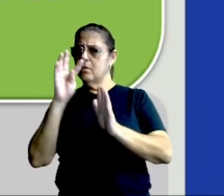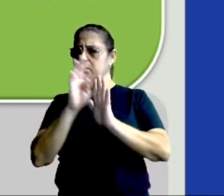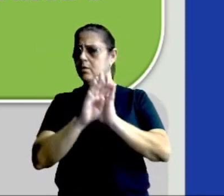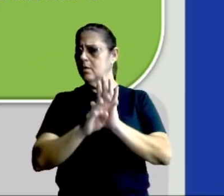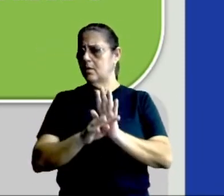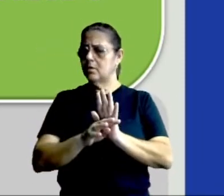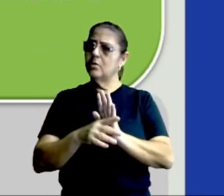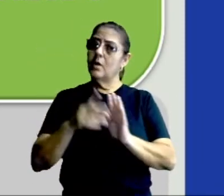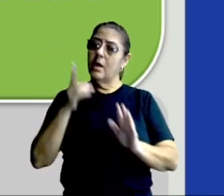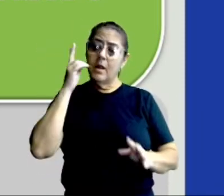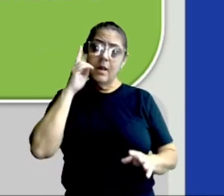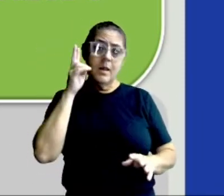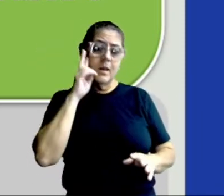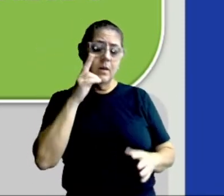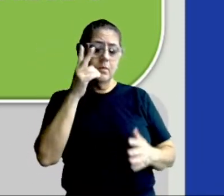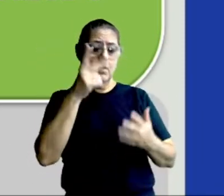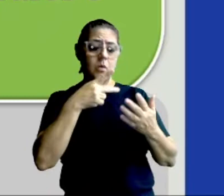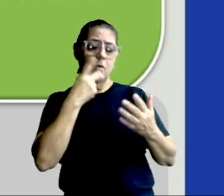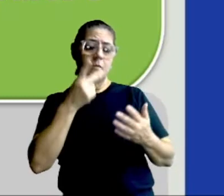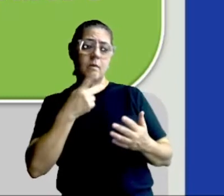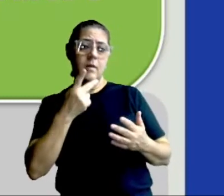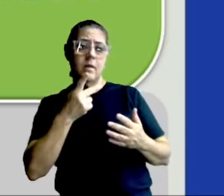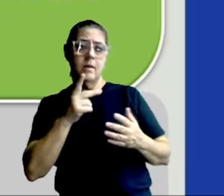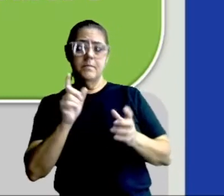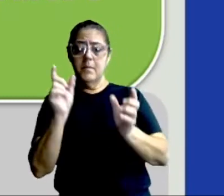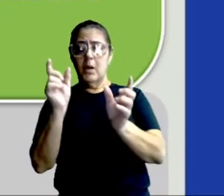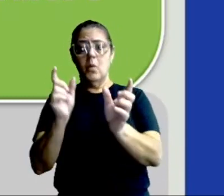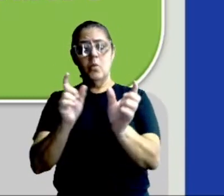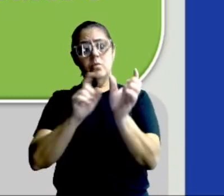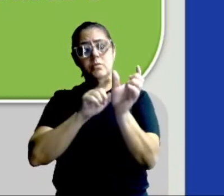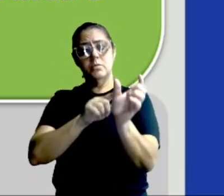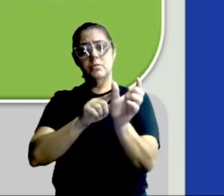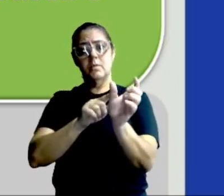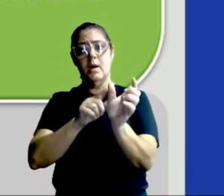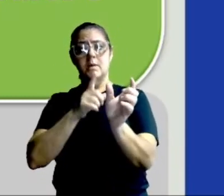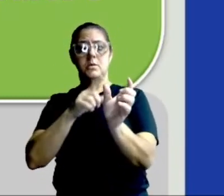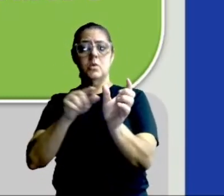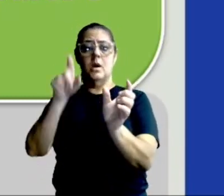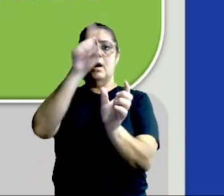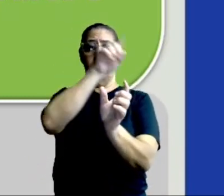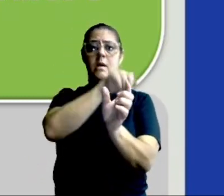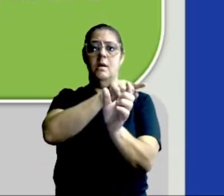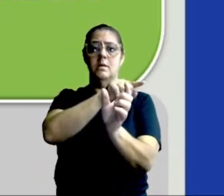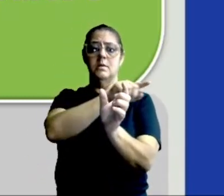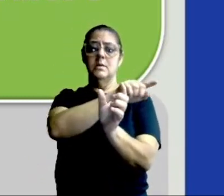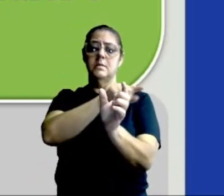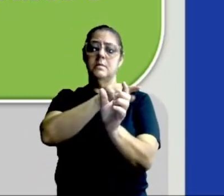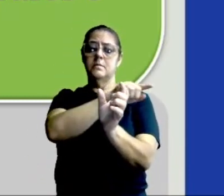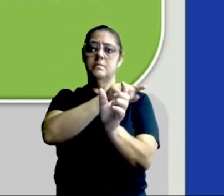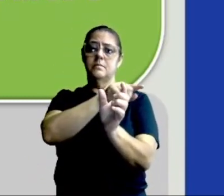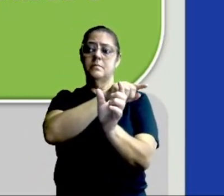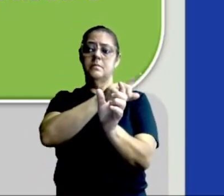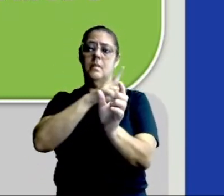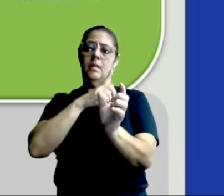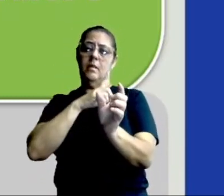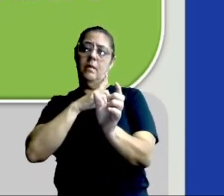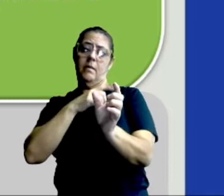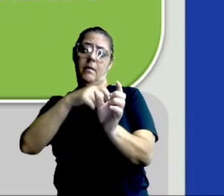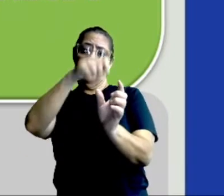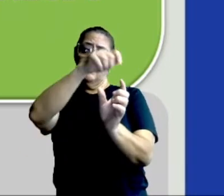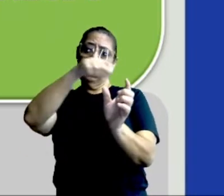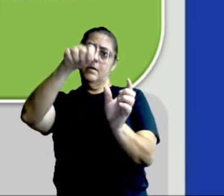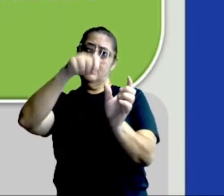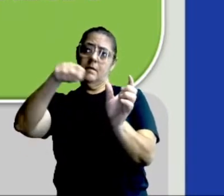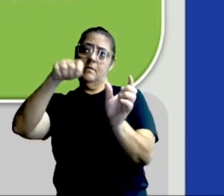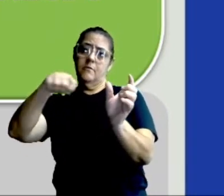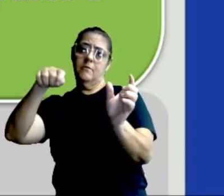Olha o que eu falei para vocês o recuo o recuo é aquele espaço que a gente tem sempre antes da primeira palavrinha tá